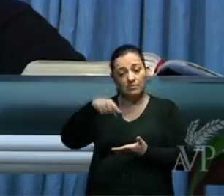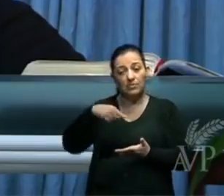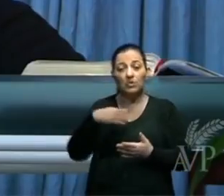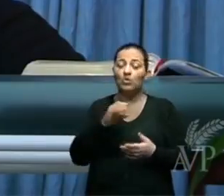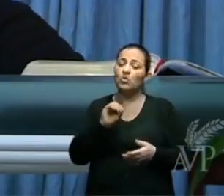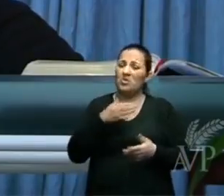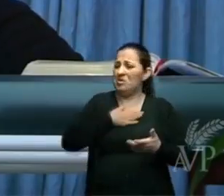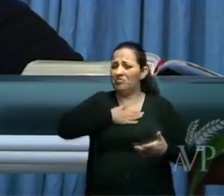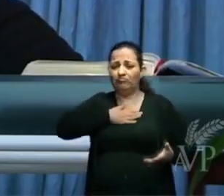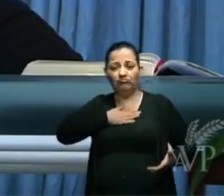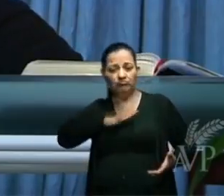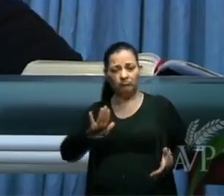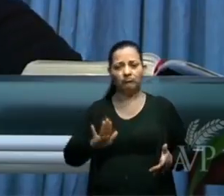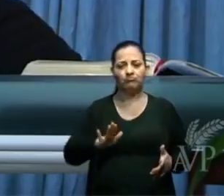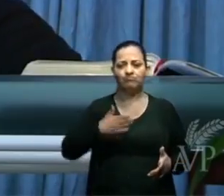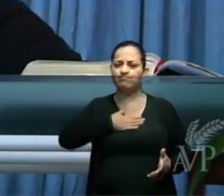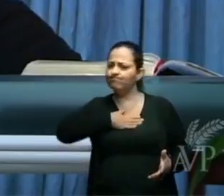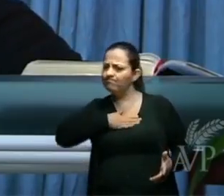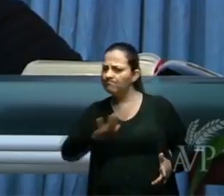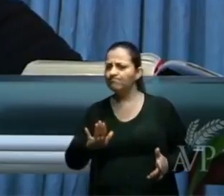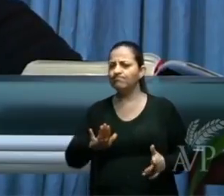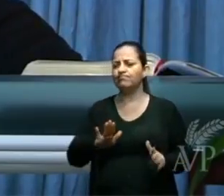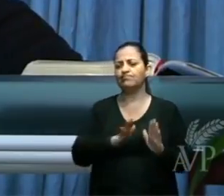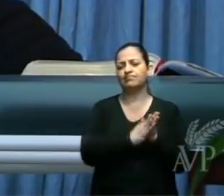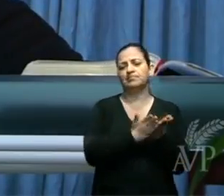ou eu não gosto disso